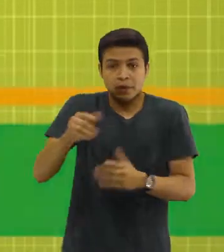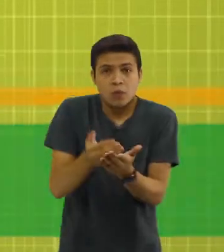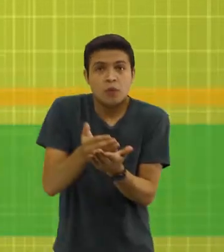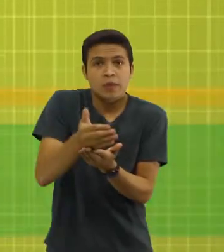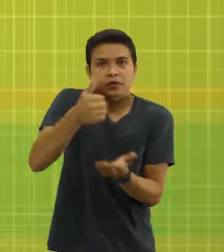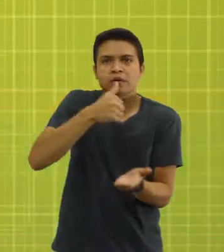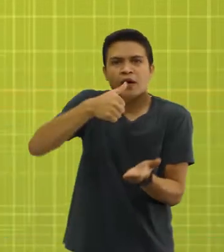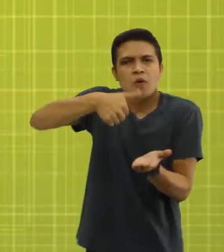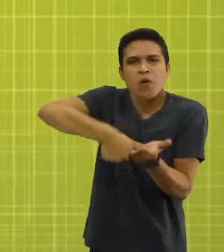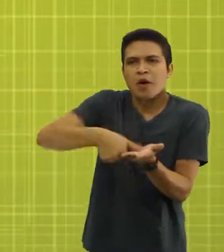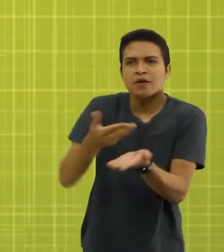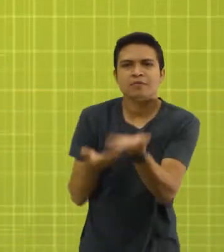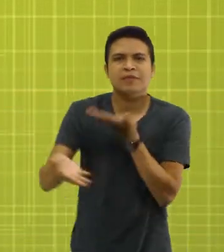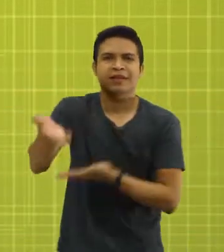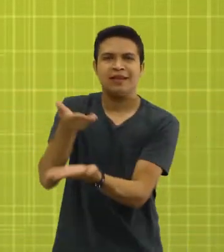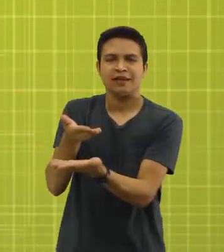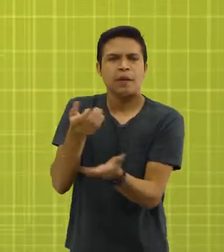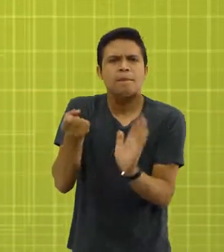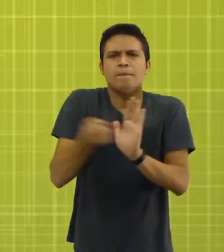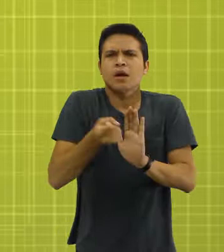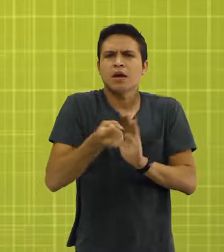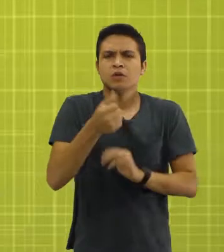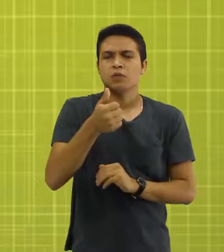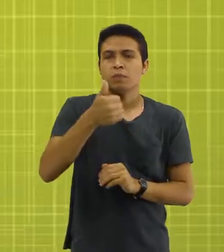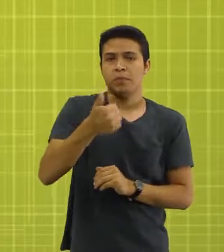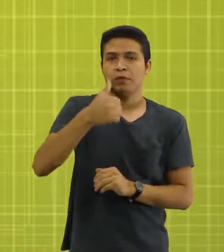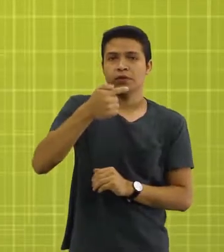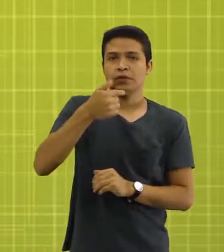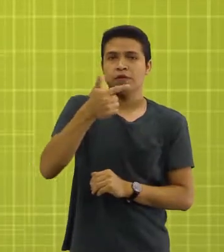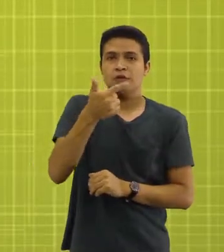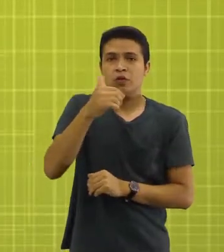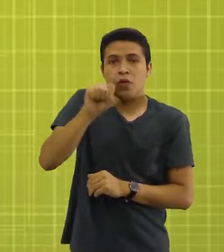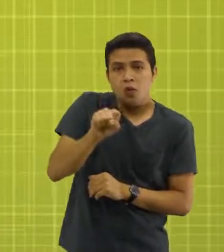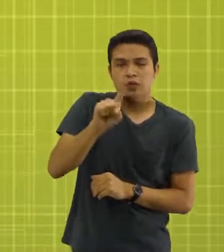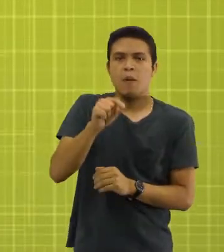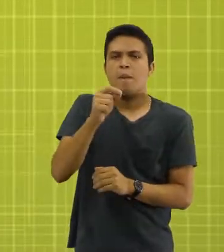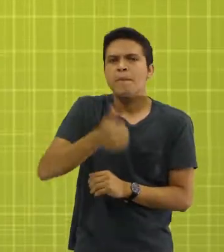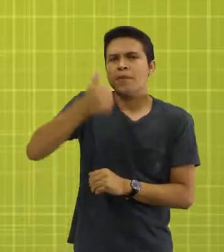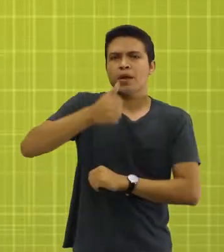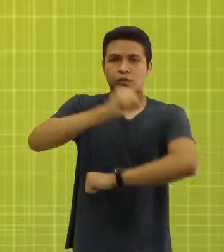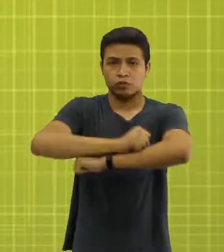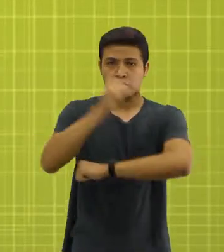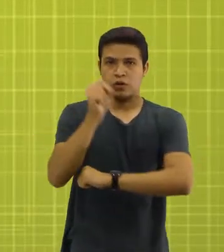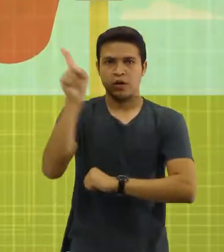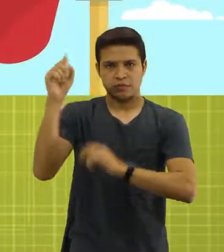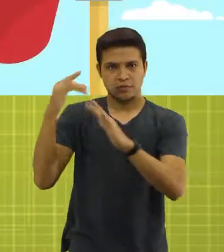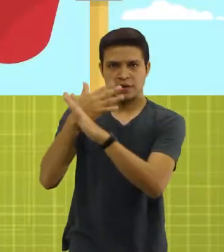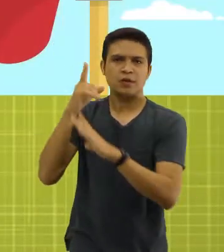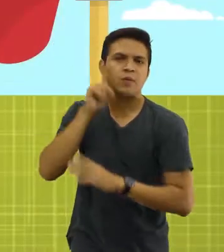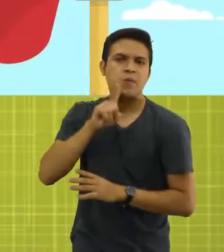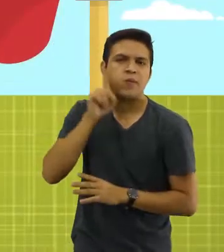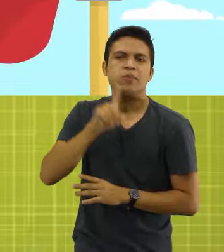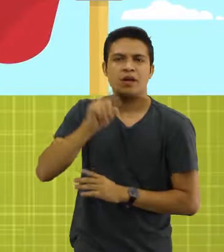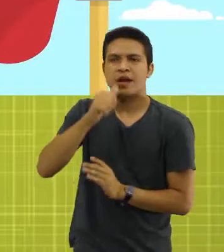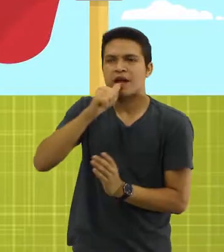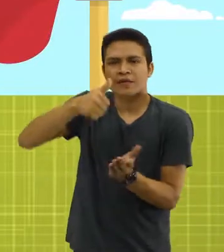por correspondência, e o primeiro registro data de 1728, quando o primeiro jornal Gazeta de Boston ofereceu material